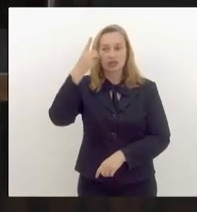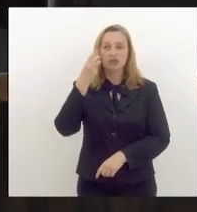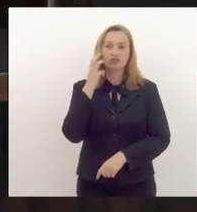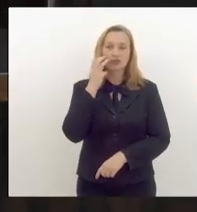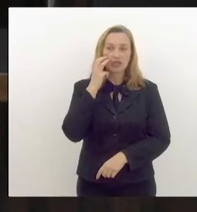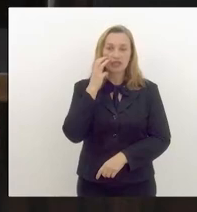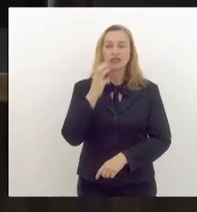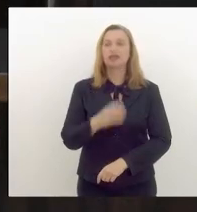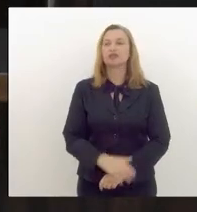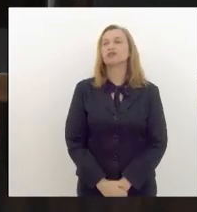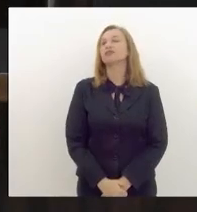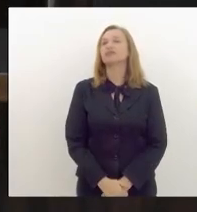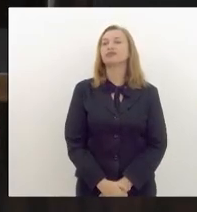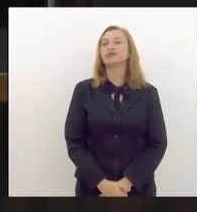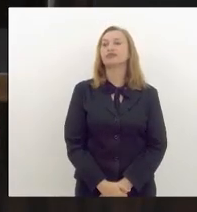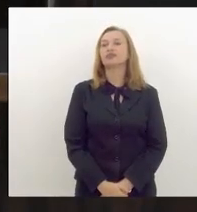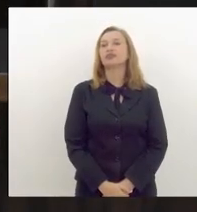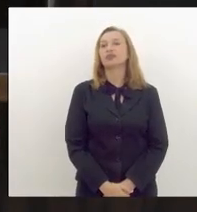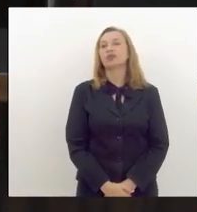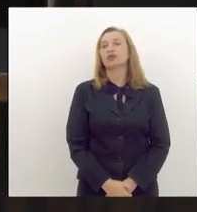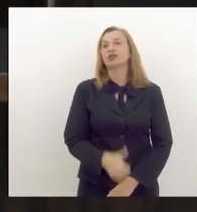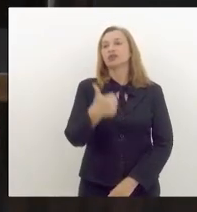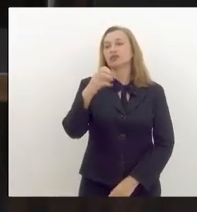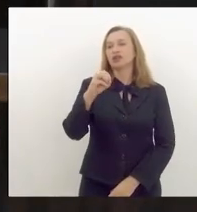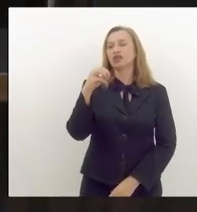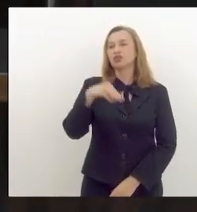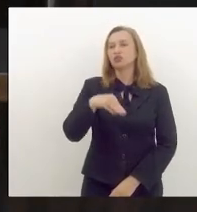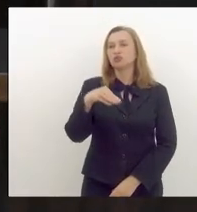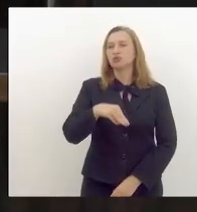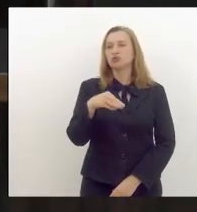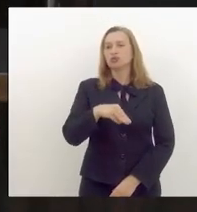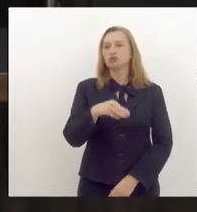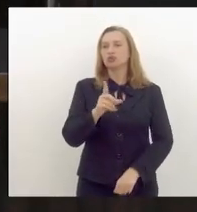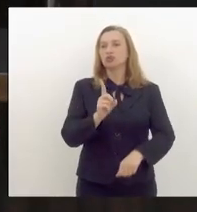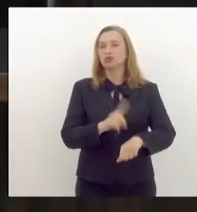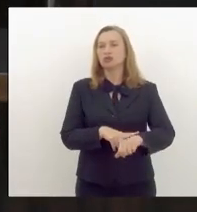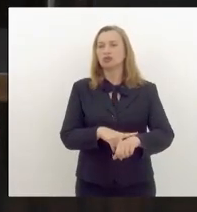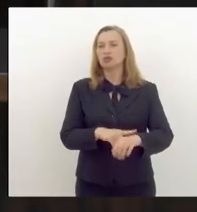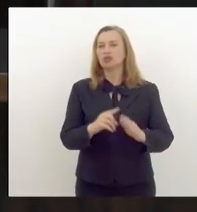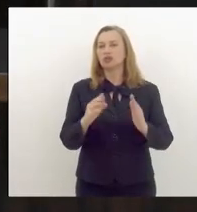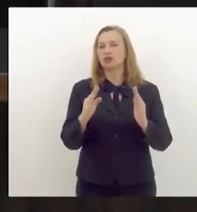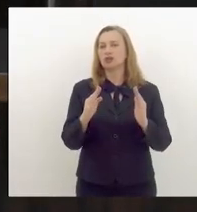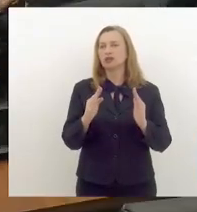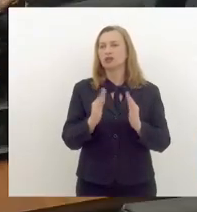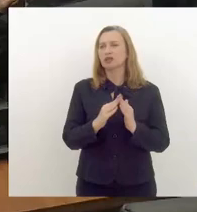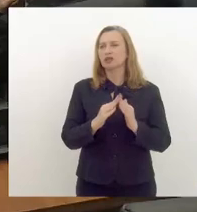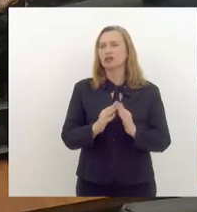waldeck Carneiro você nem se dispõe de dez minutos no tempo regimental